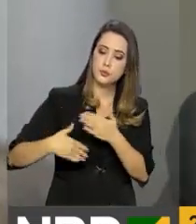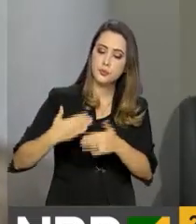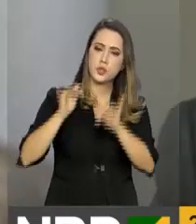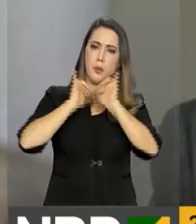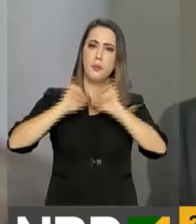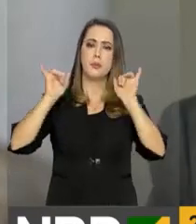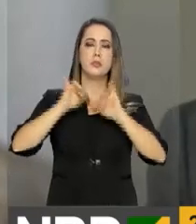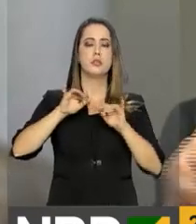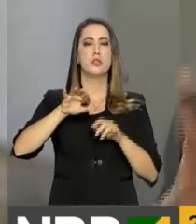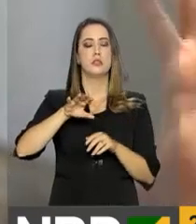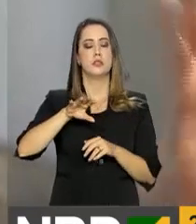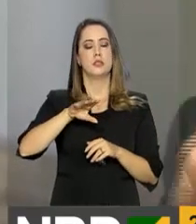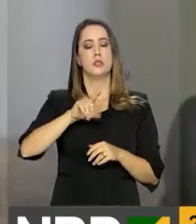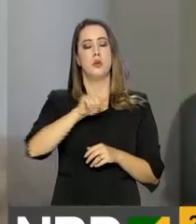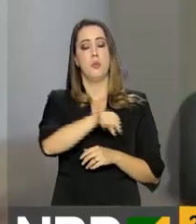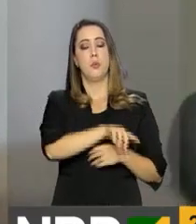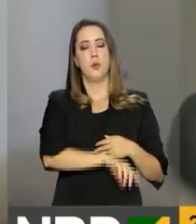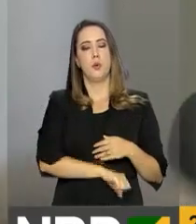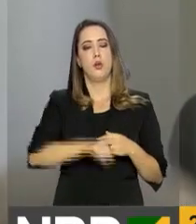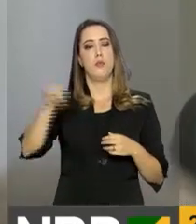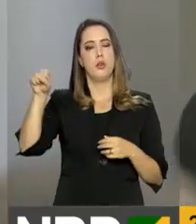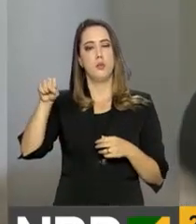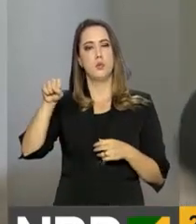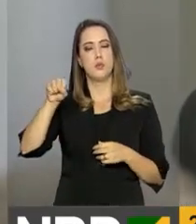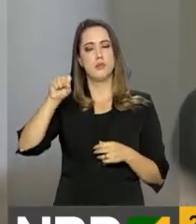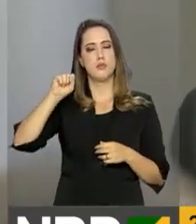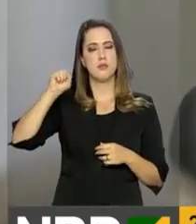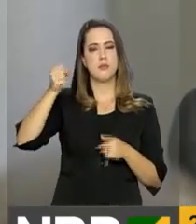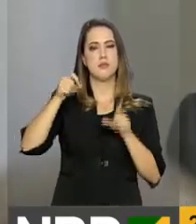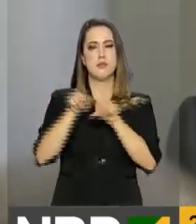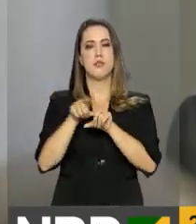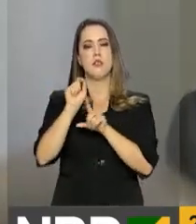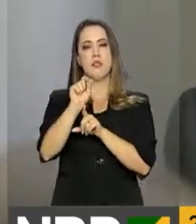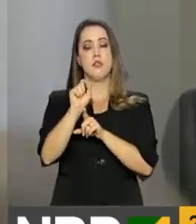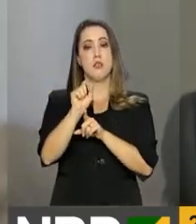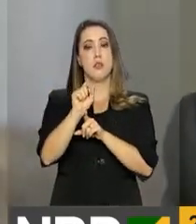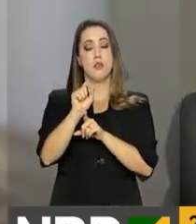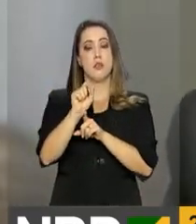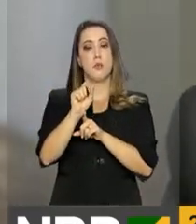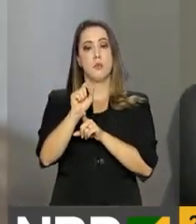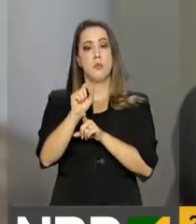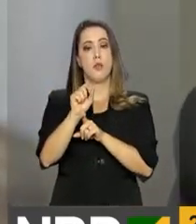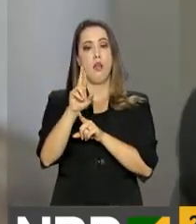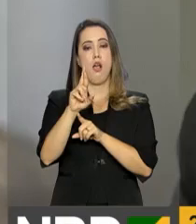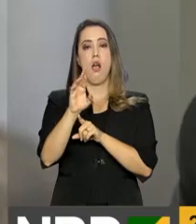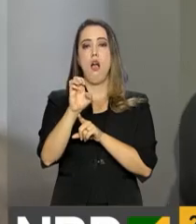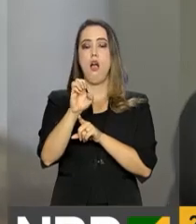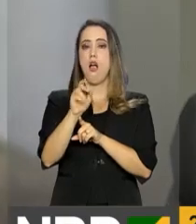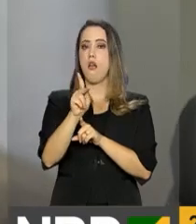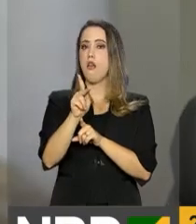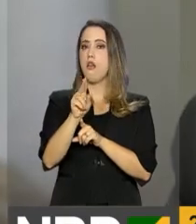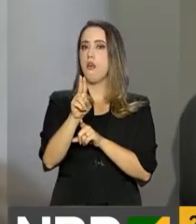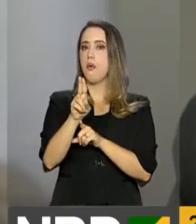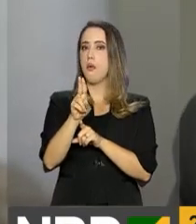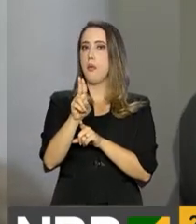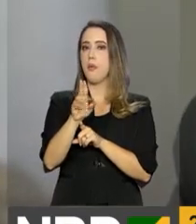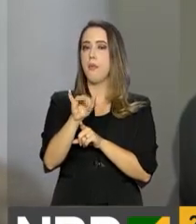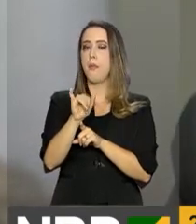proclamamos a República, vou fazer essa breve descrição. quando proclamamos a República,